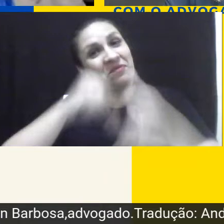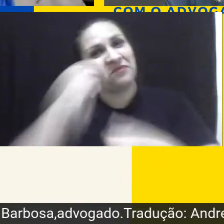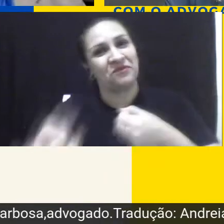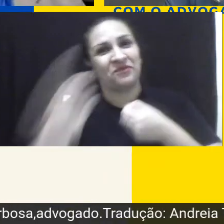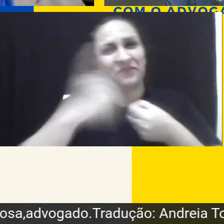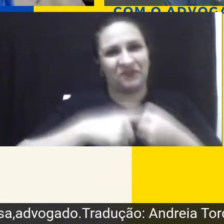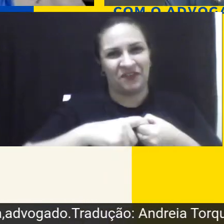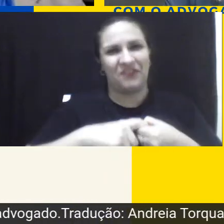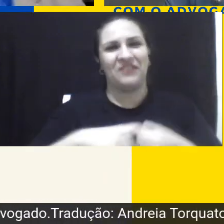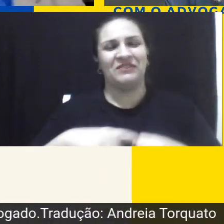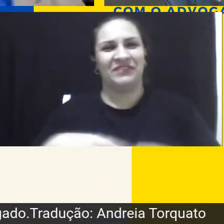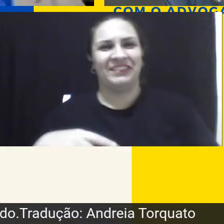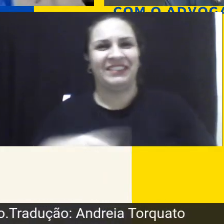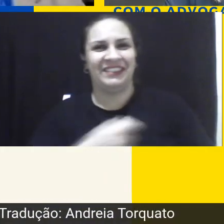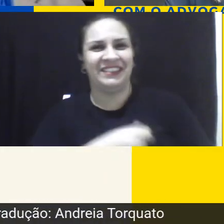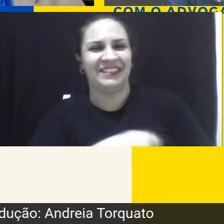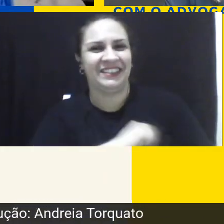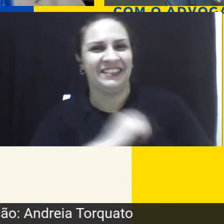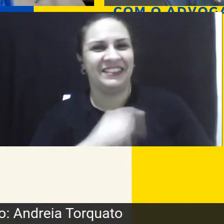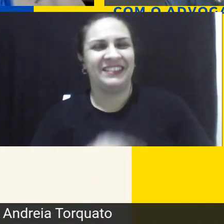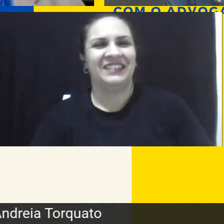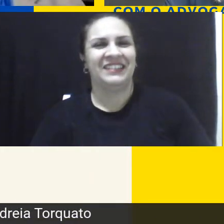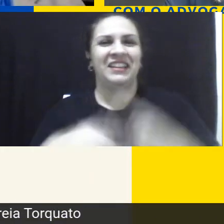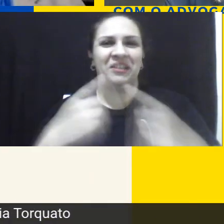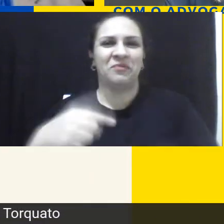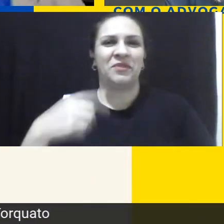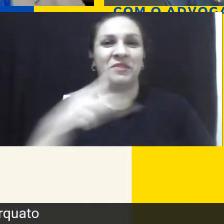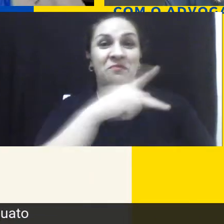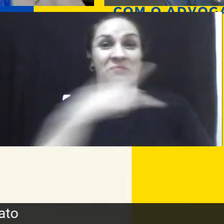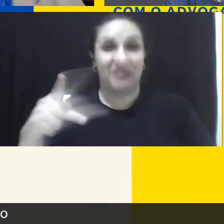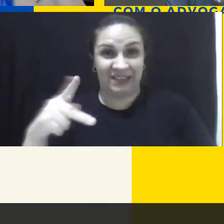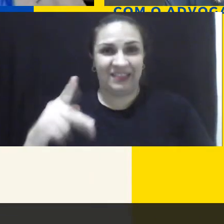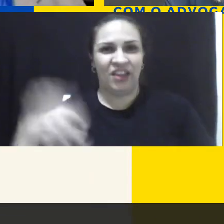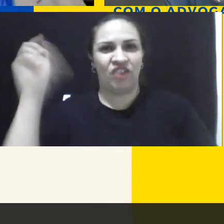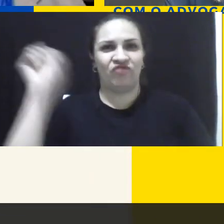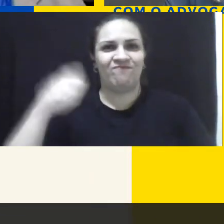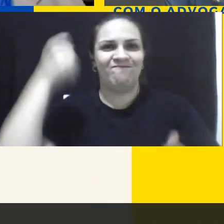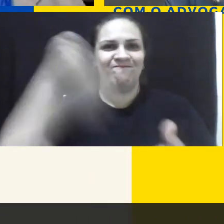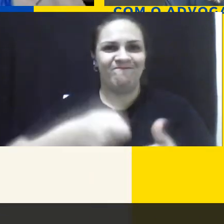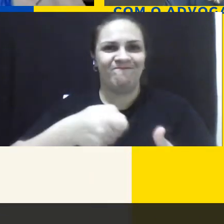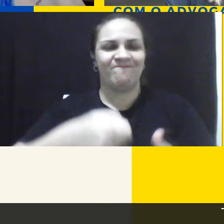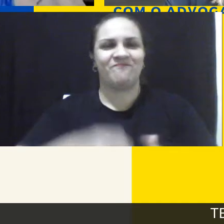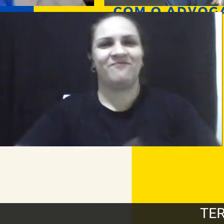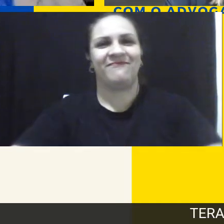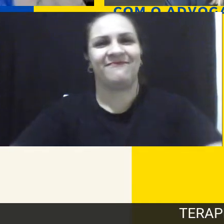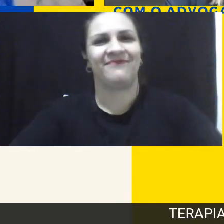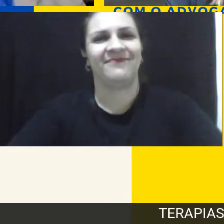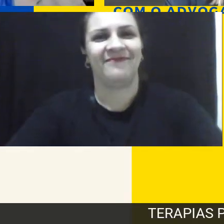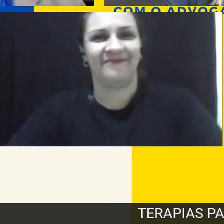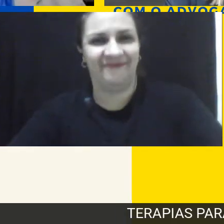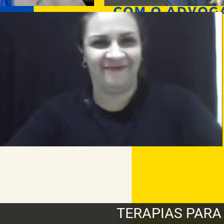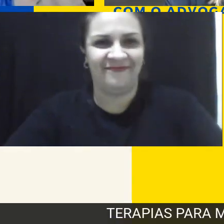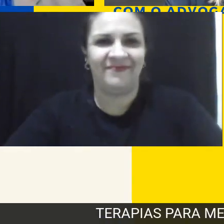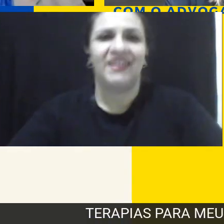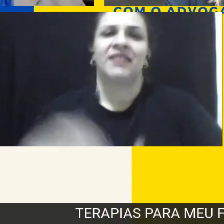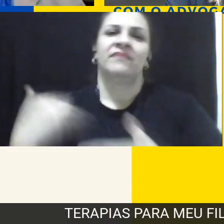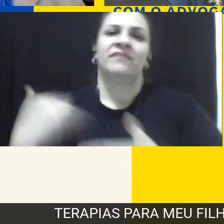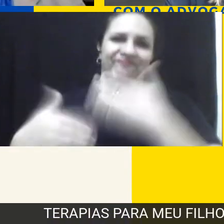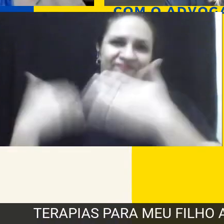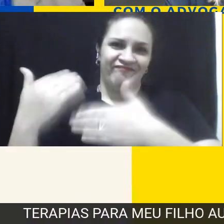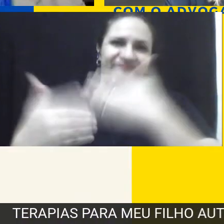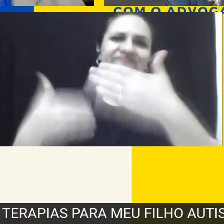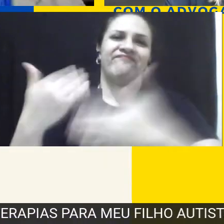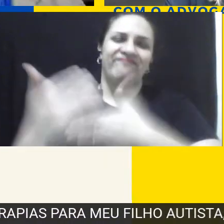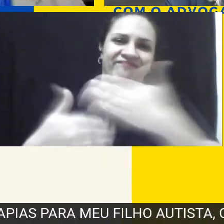Câmara. Aí depois que vai para a sanção do presidente da República. Então, é um, Processo, né? é um